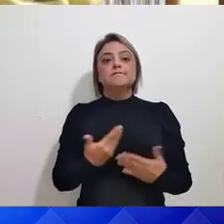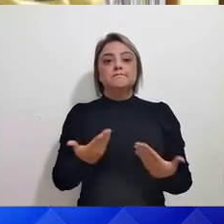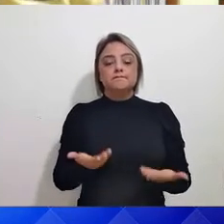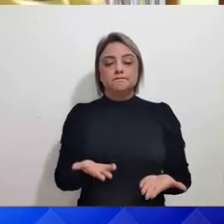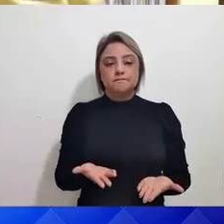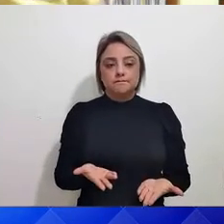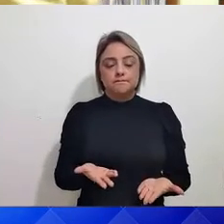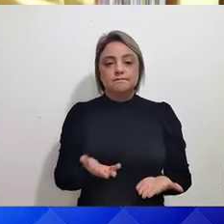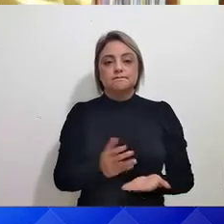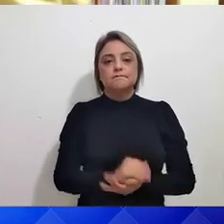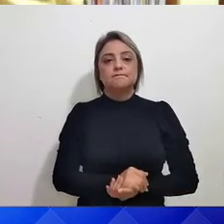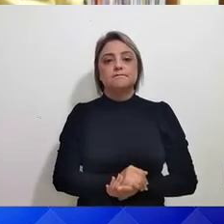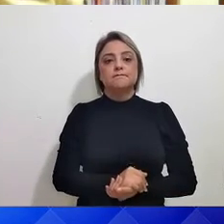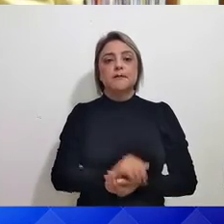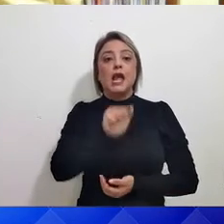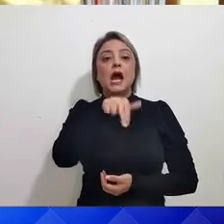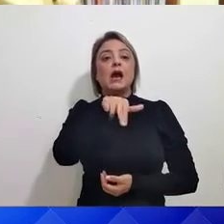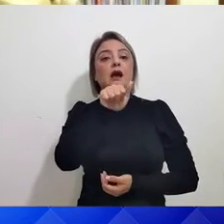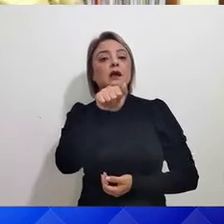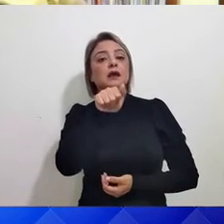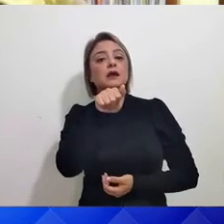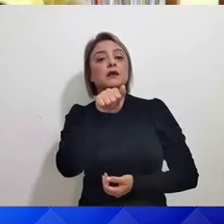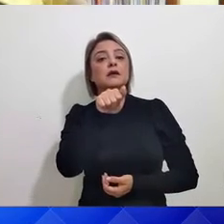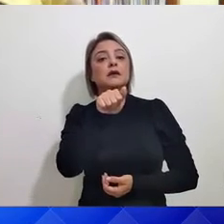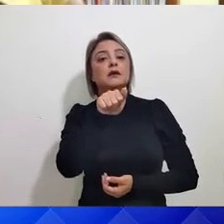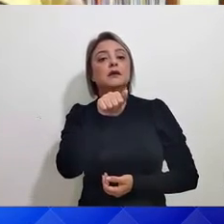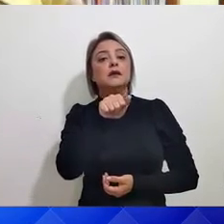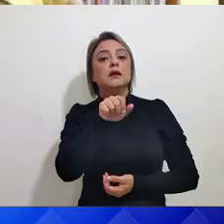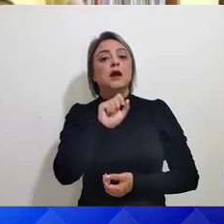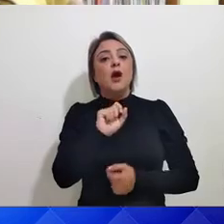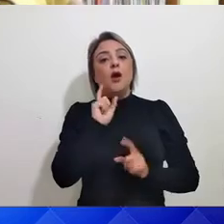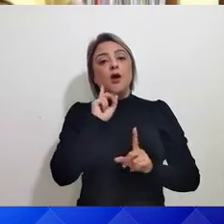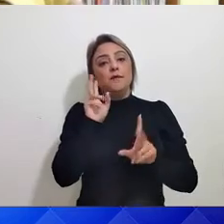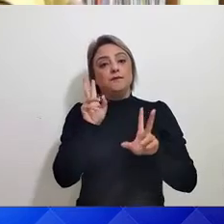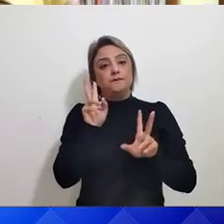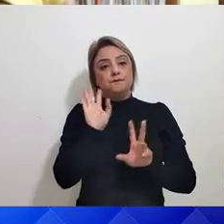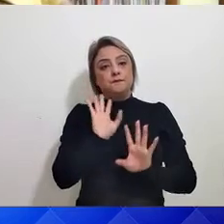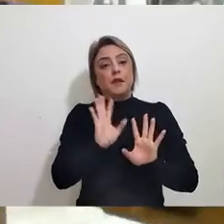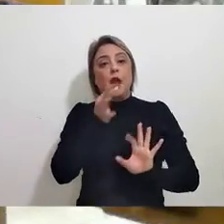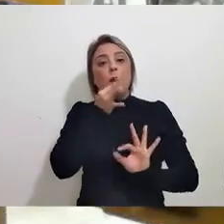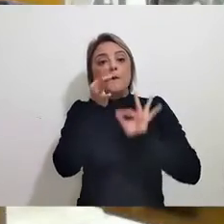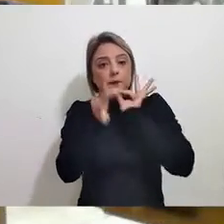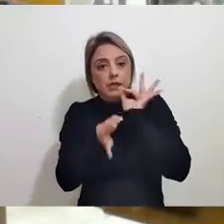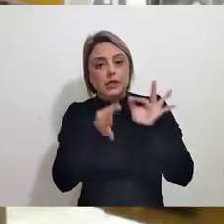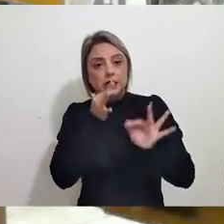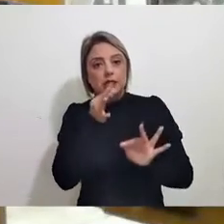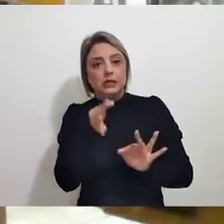Ana? Olha só, a prostituição infantil é muito engraçada.